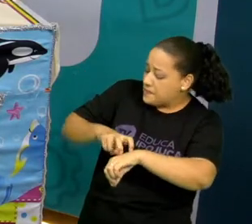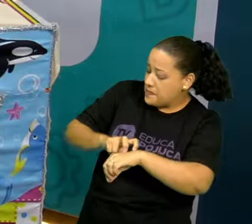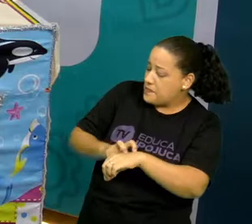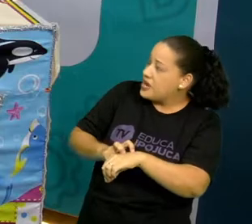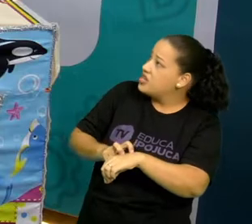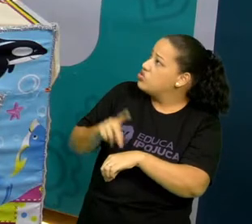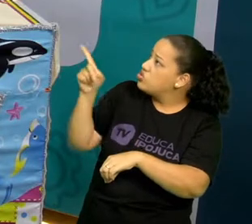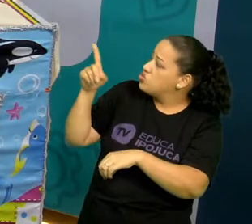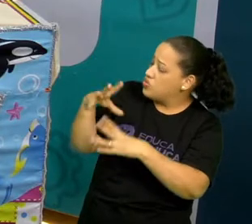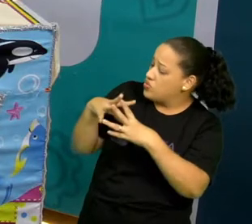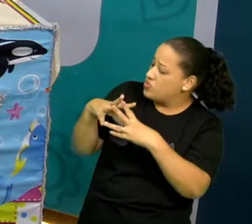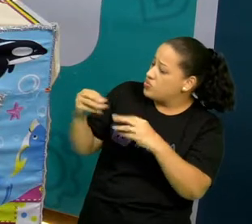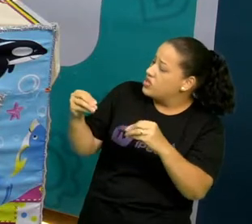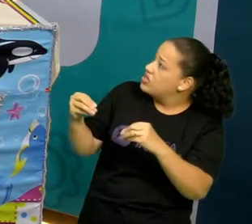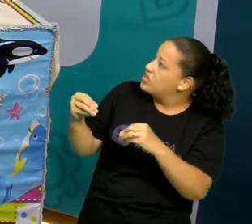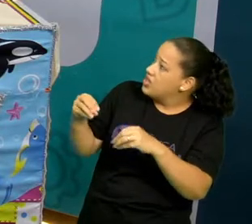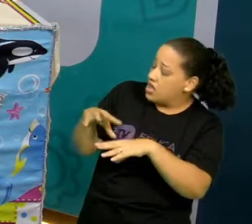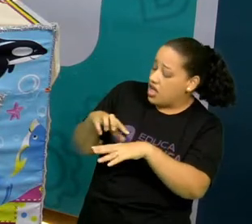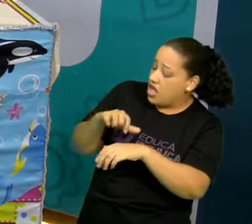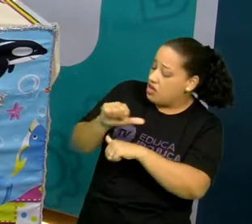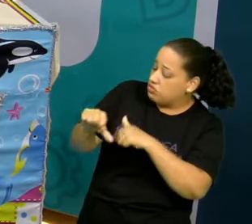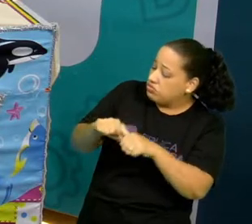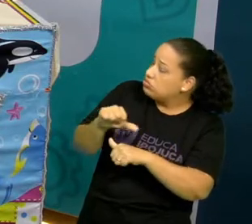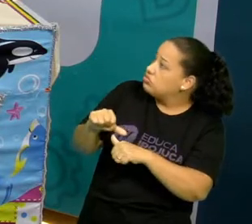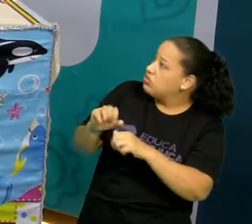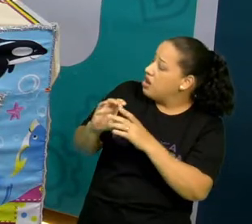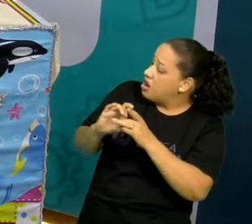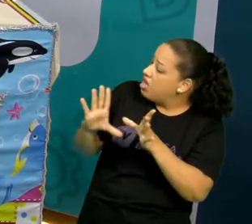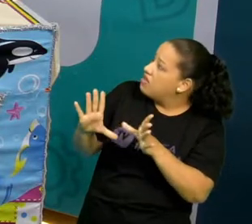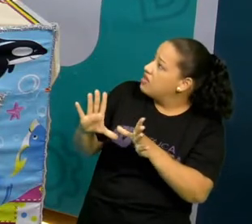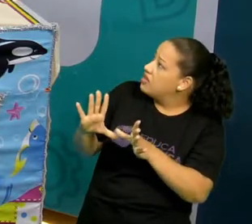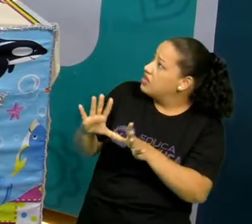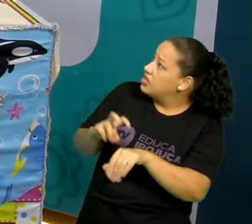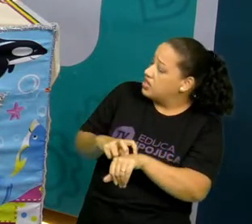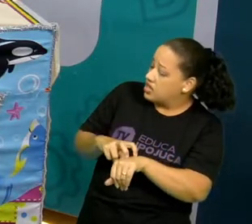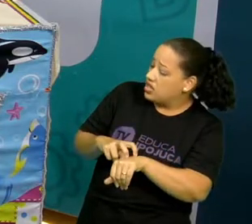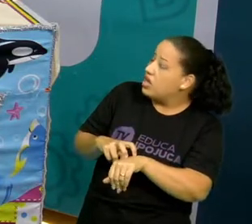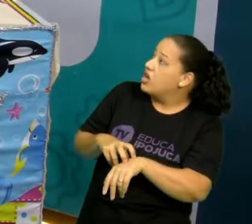solta-me. O sol disse que não era tão forte.